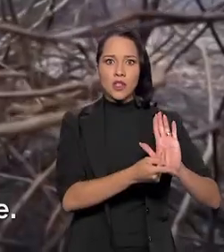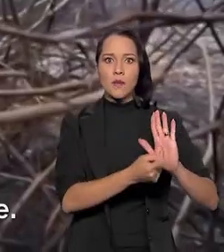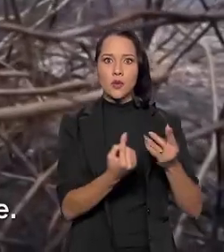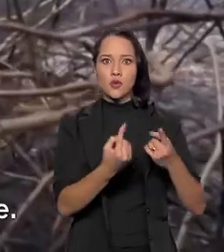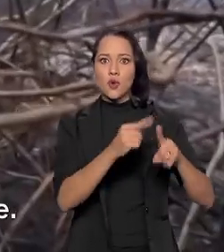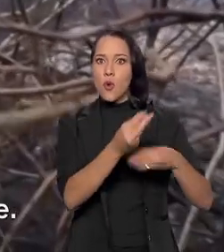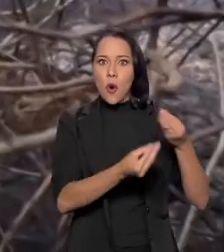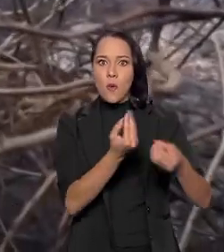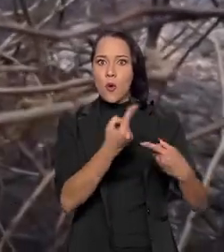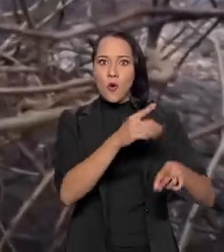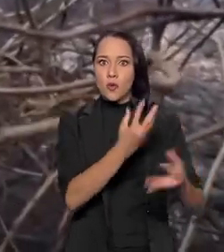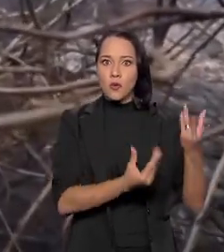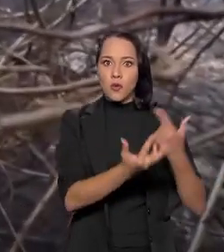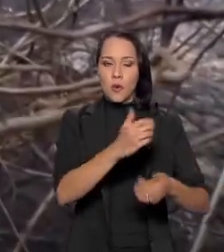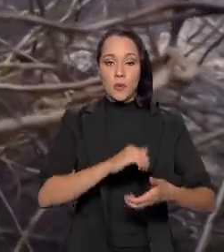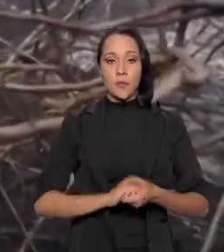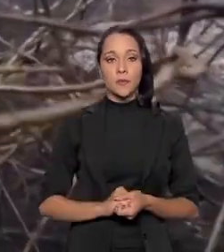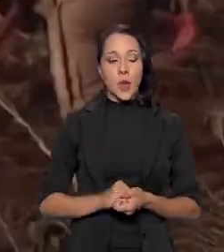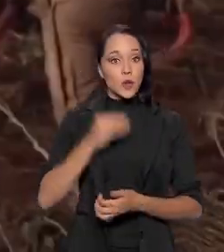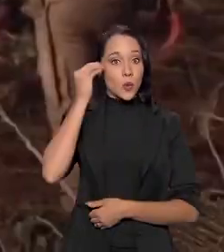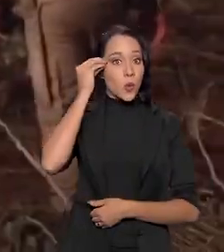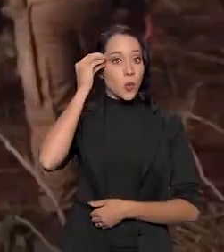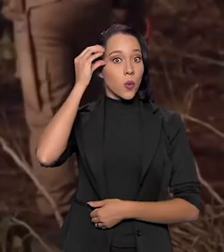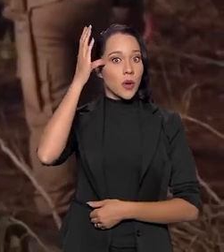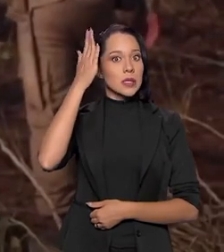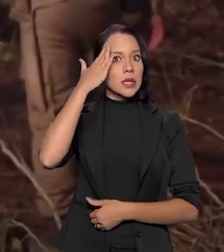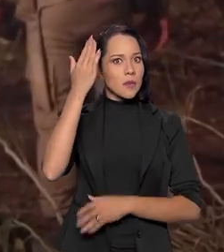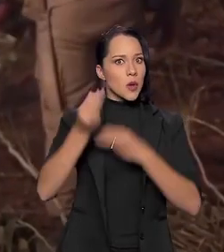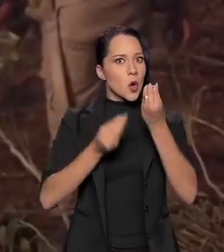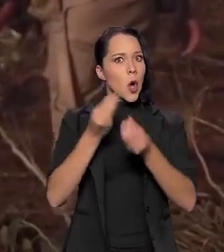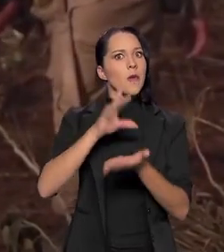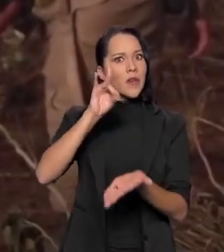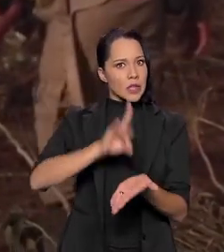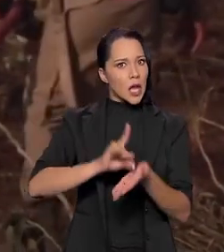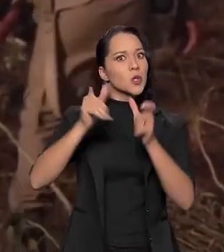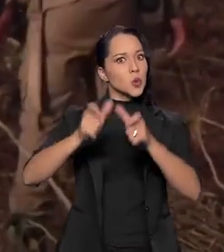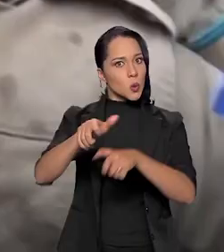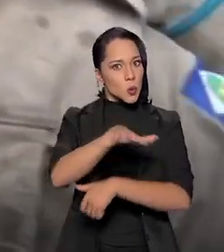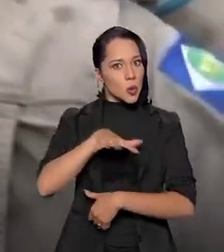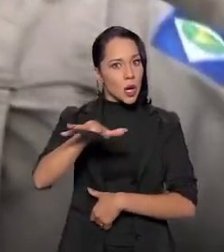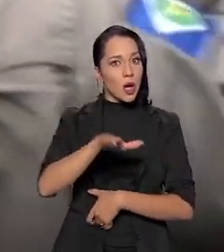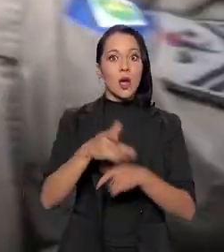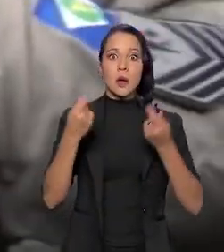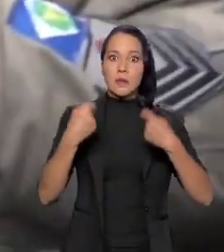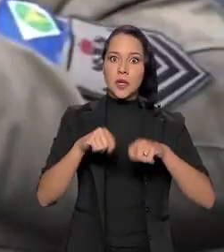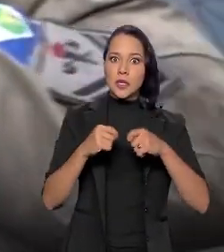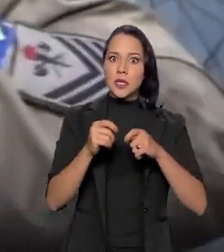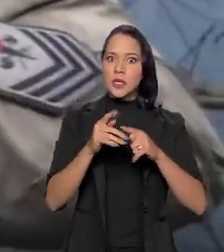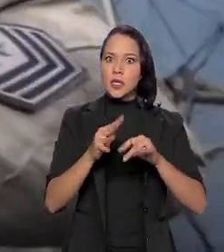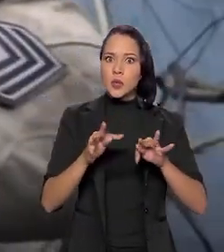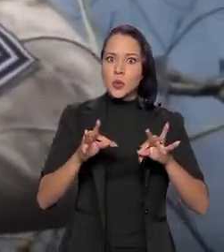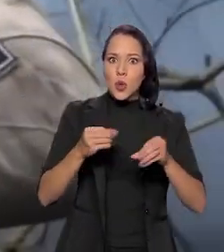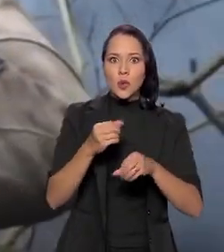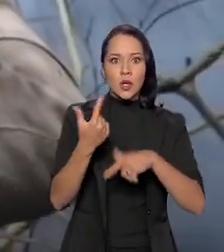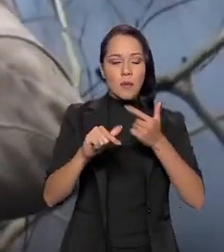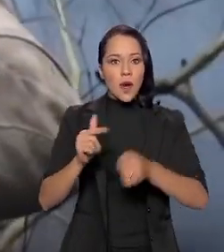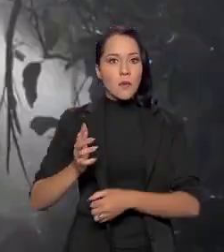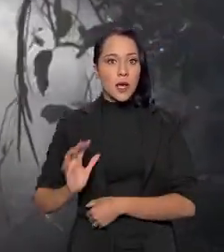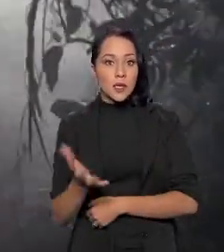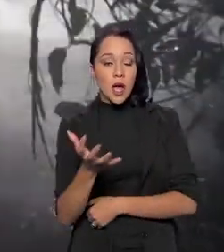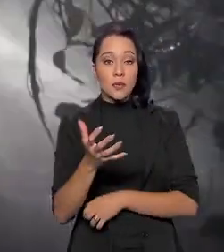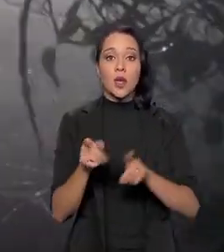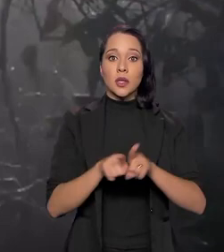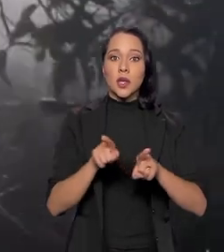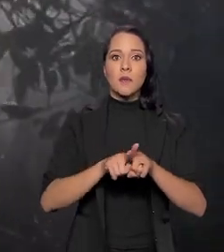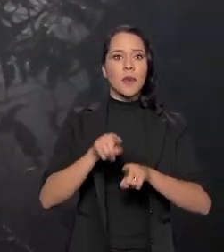não para o planejamento do combate com conhecimento da realidade a ser enfrentada é possível otimizar a atuação